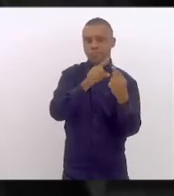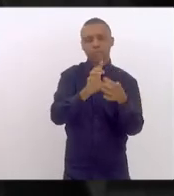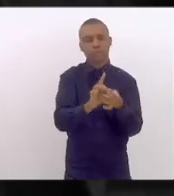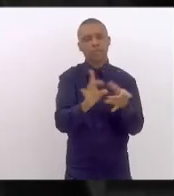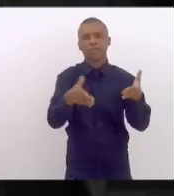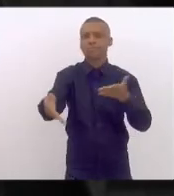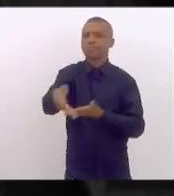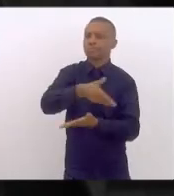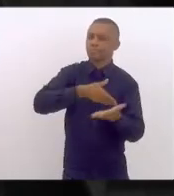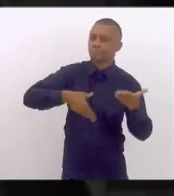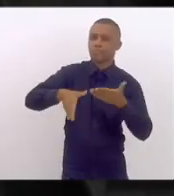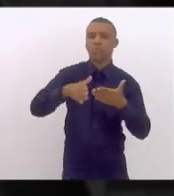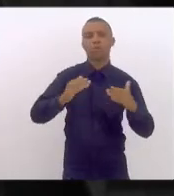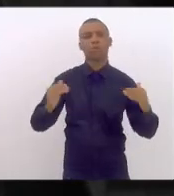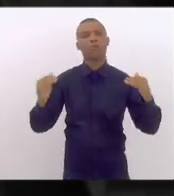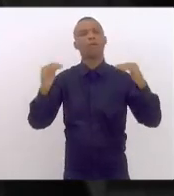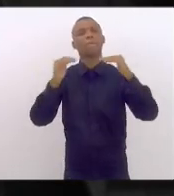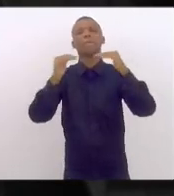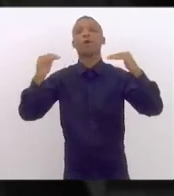igualitarista